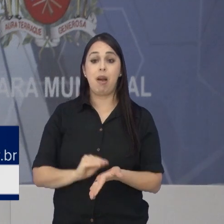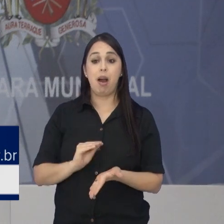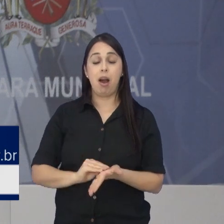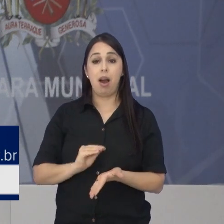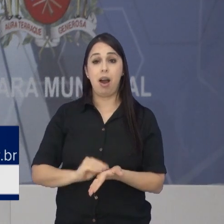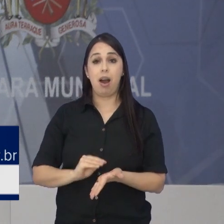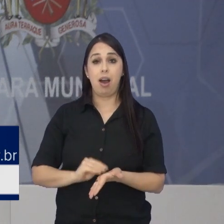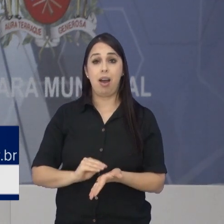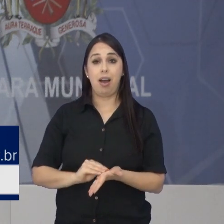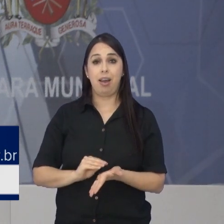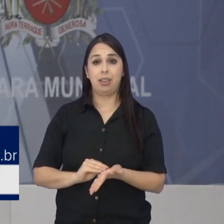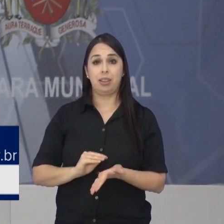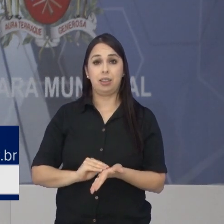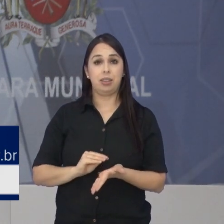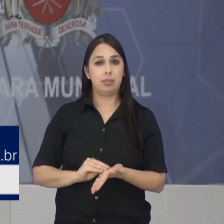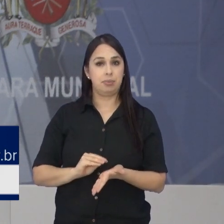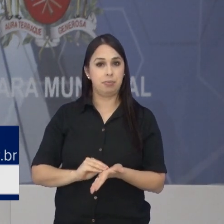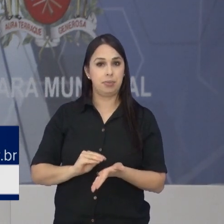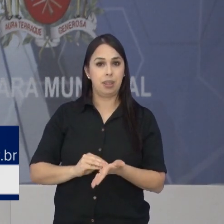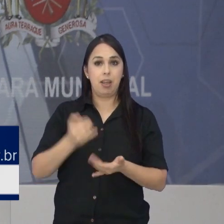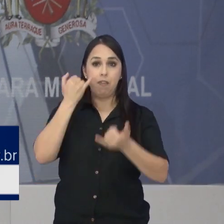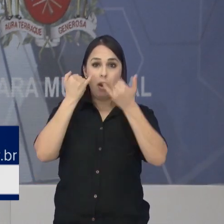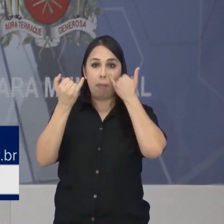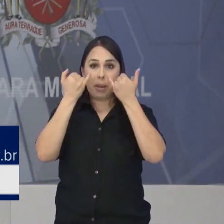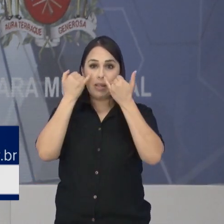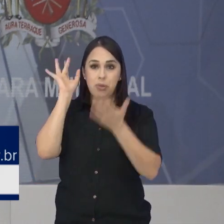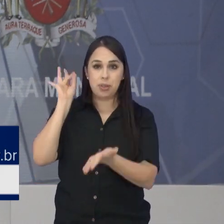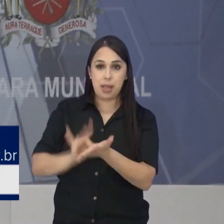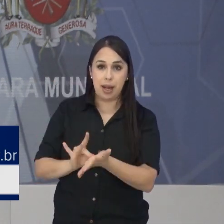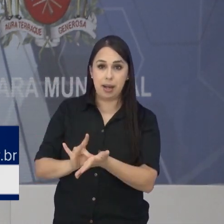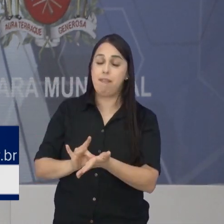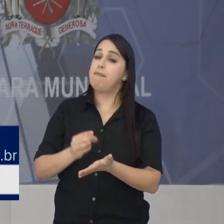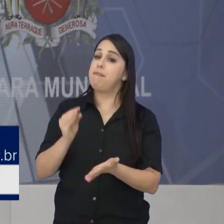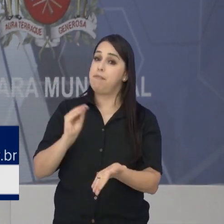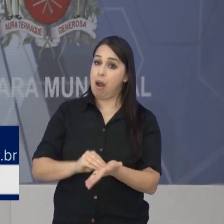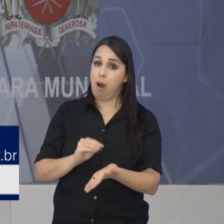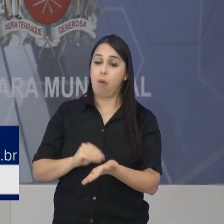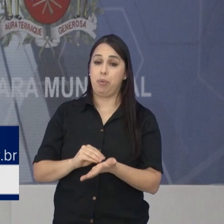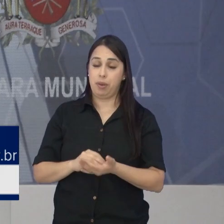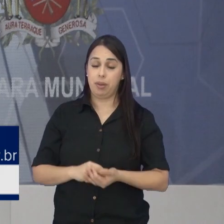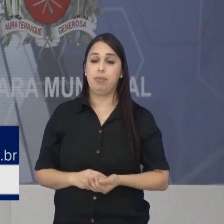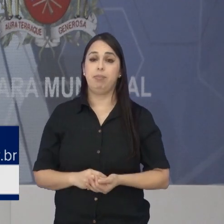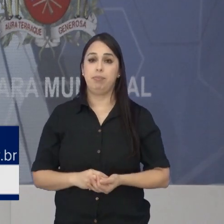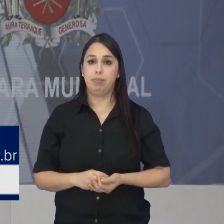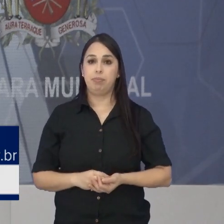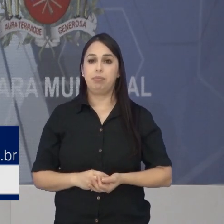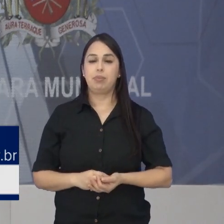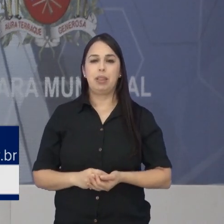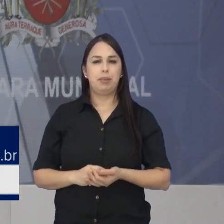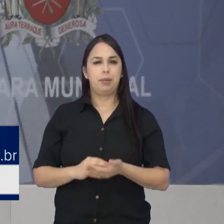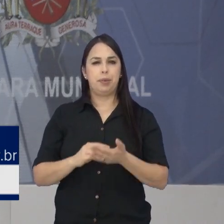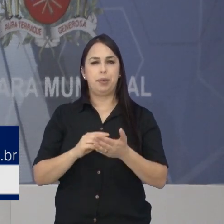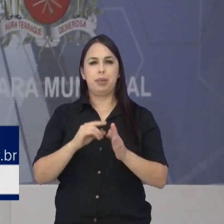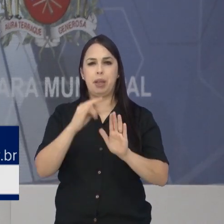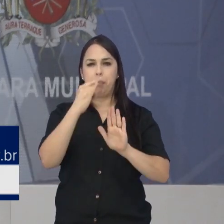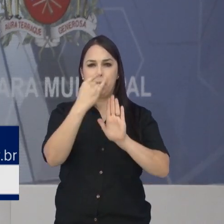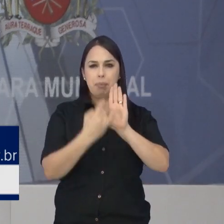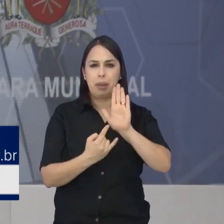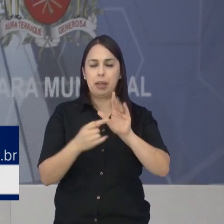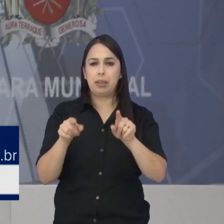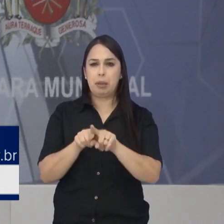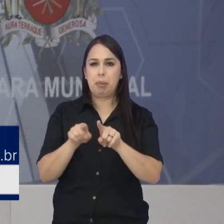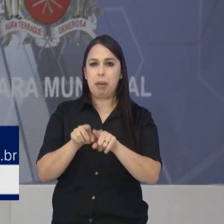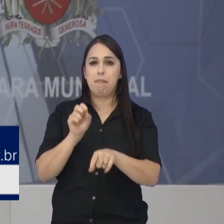de fidedignidade das informações no quadro de pessoal no sistema Aldesp, com divergência do número de